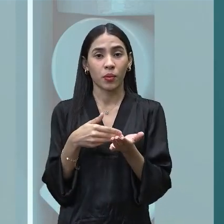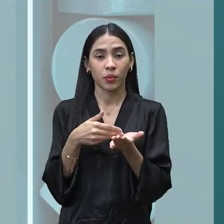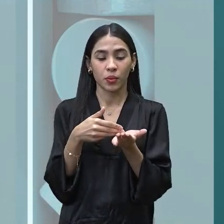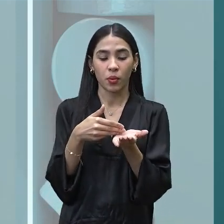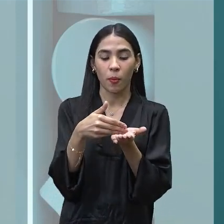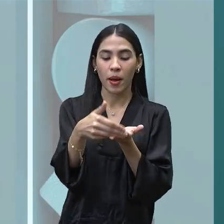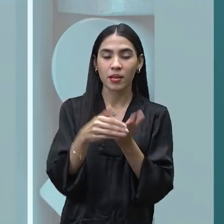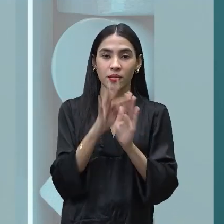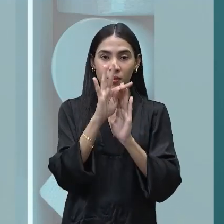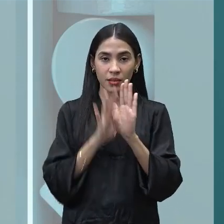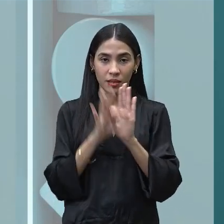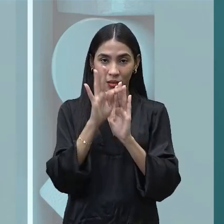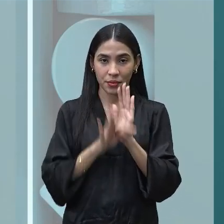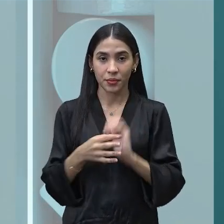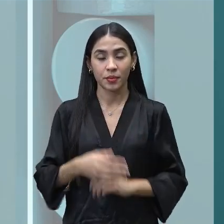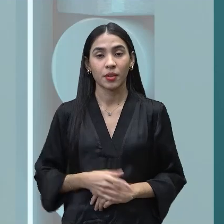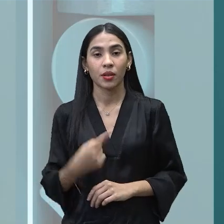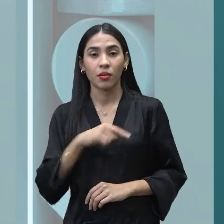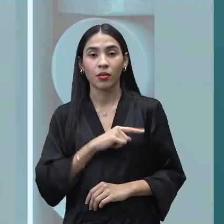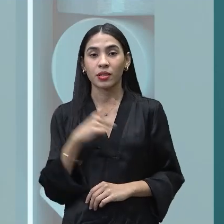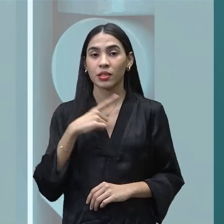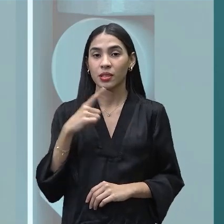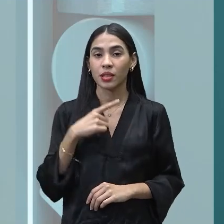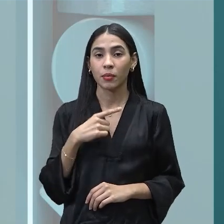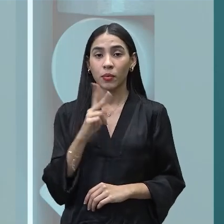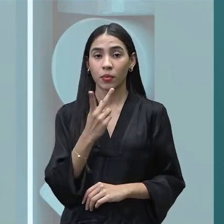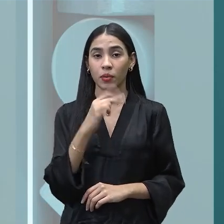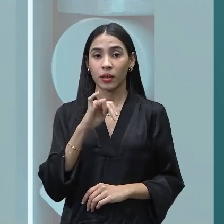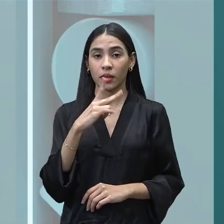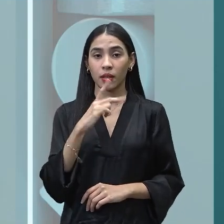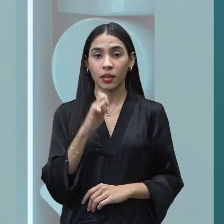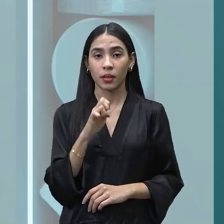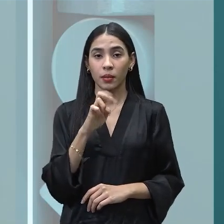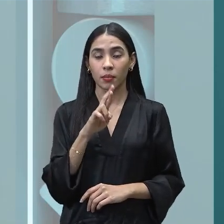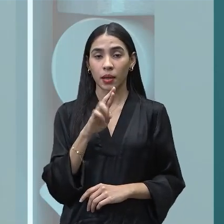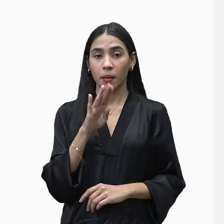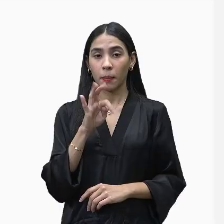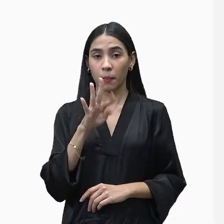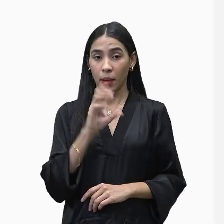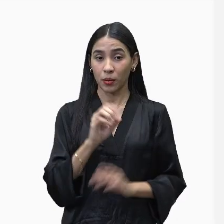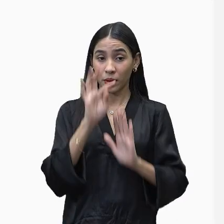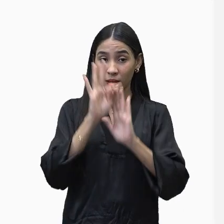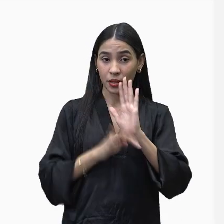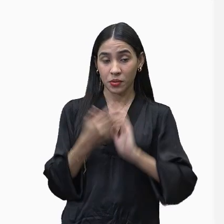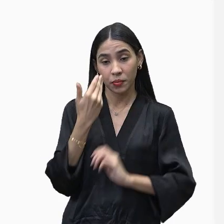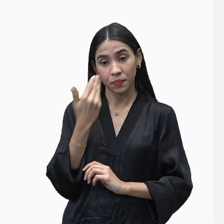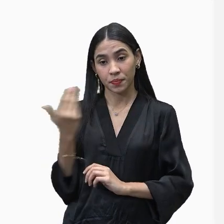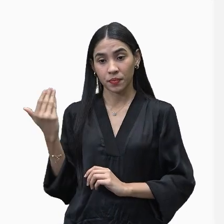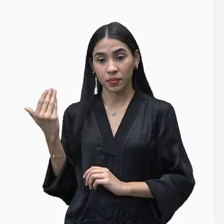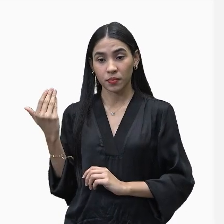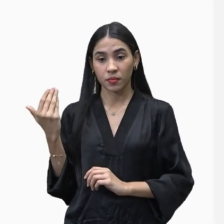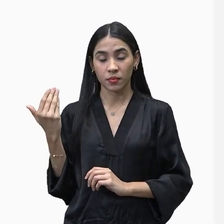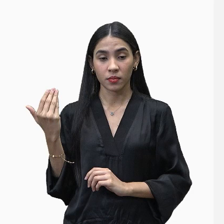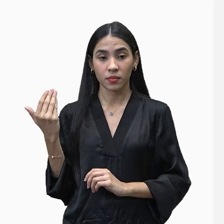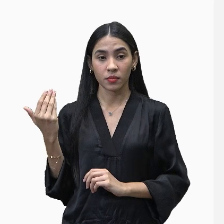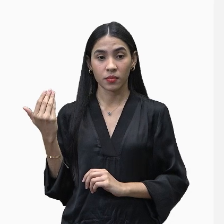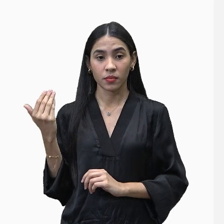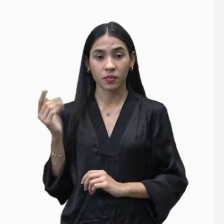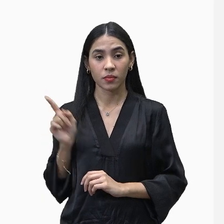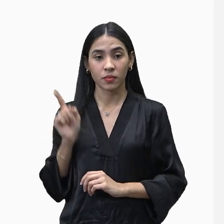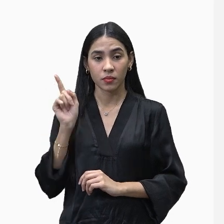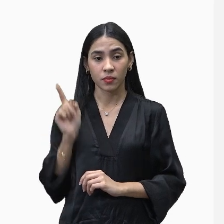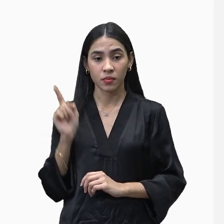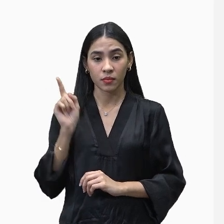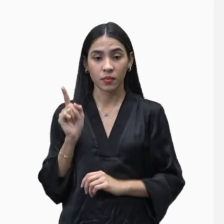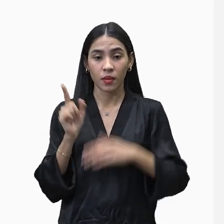desse texto, nós temos o hipérbato. Vamos colocar aí o nosso texto para vocês. Observem que esse texto foi escrito